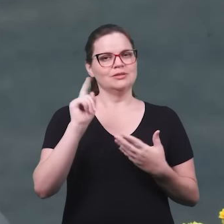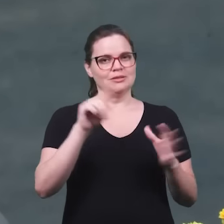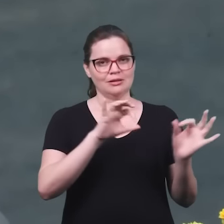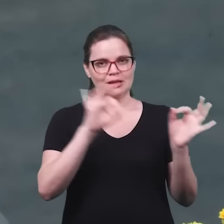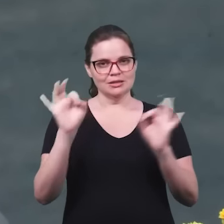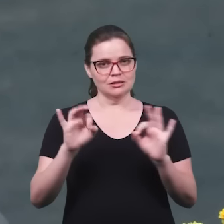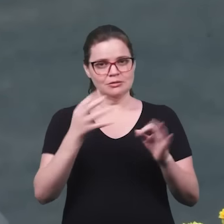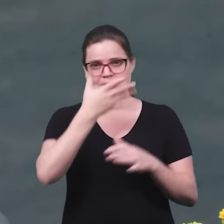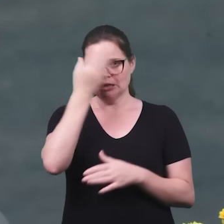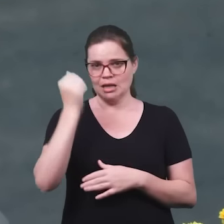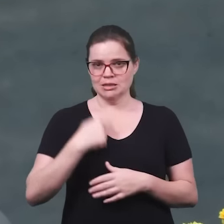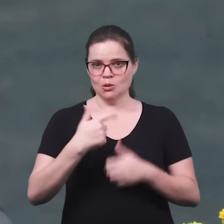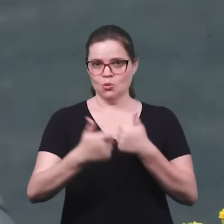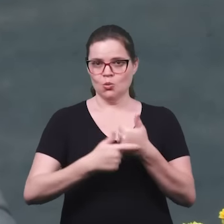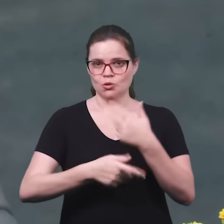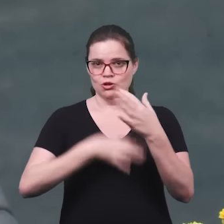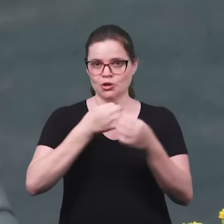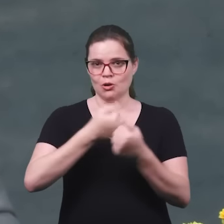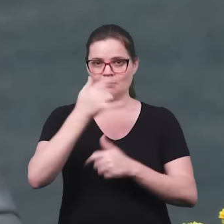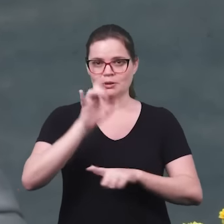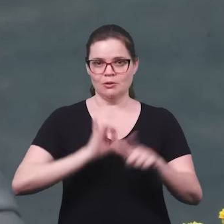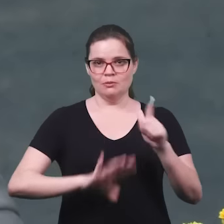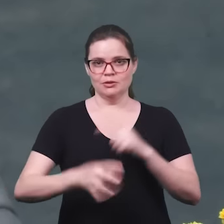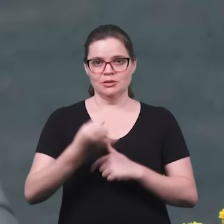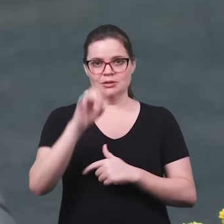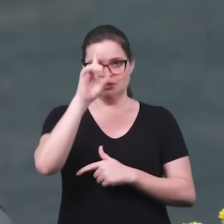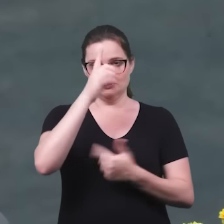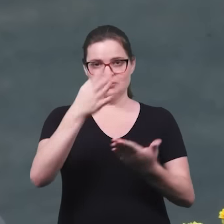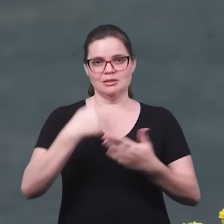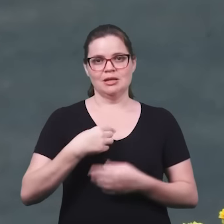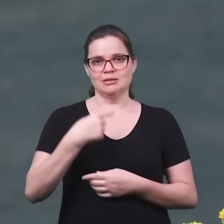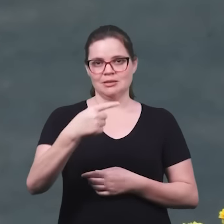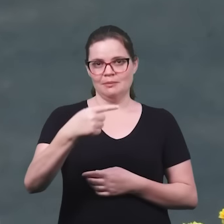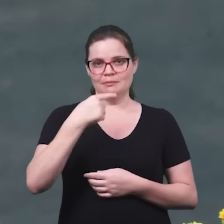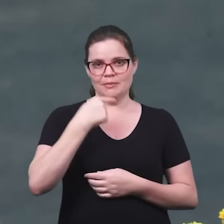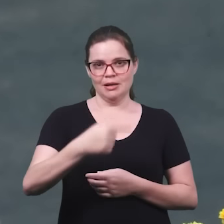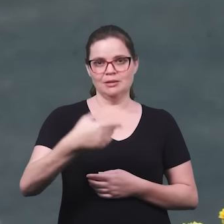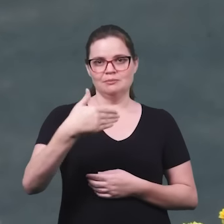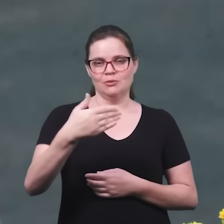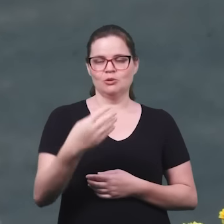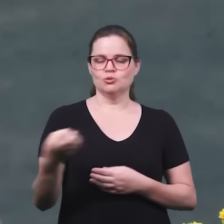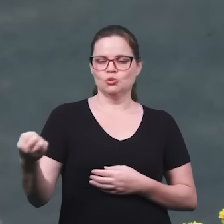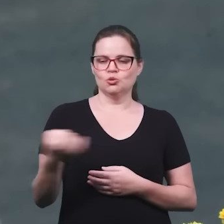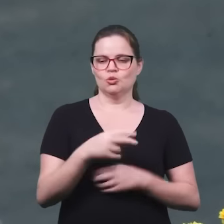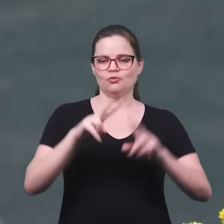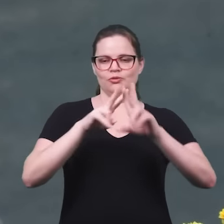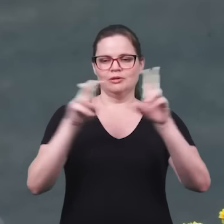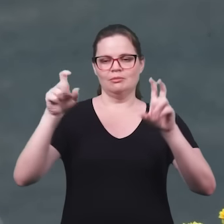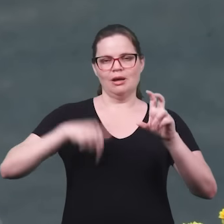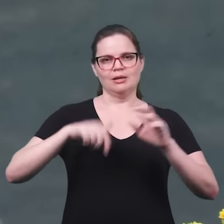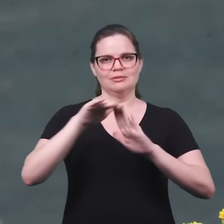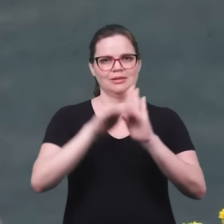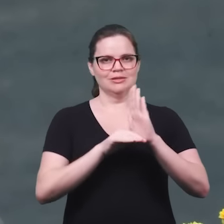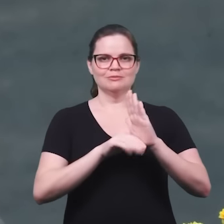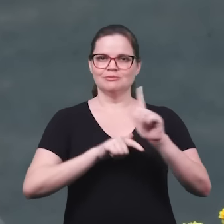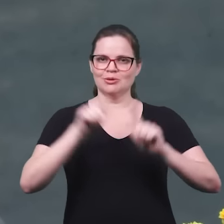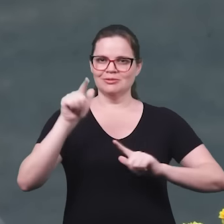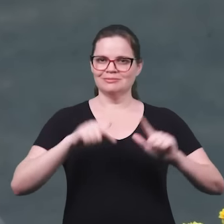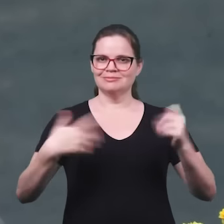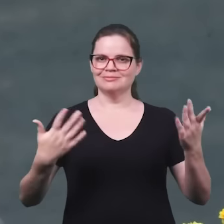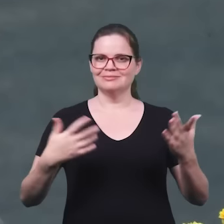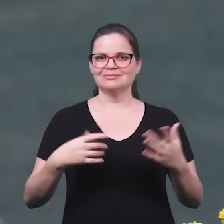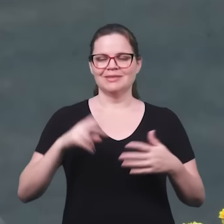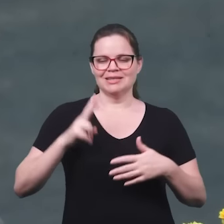aí. Não se esqueça, curta, comente, compartilhe. Se Deus quiser, na semana que vem a gente volta com mais um novo tema neste programa.